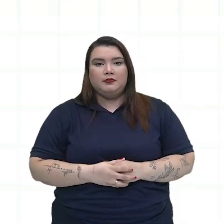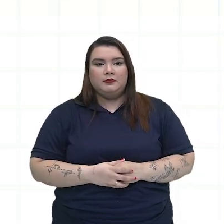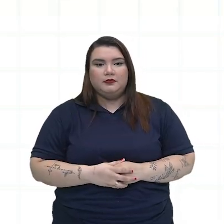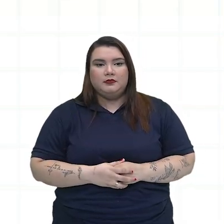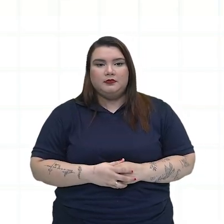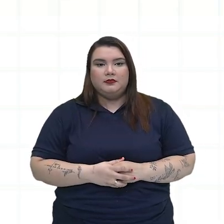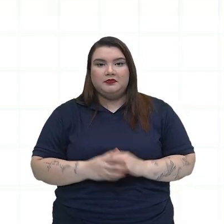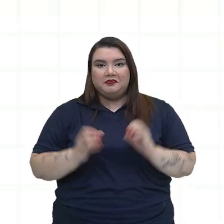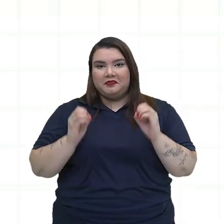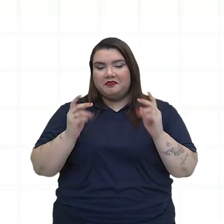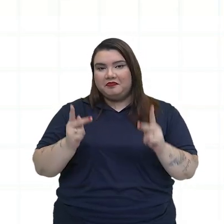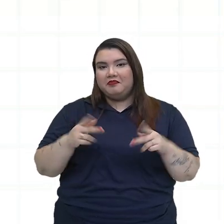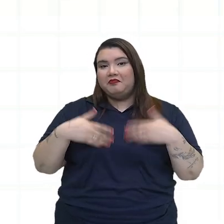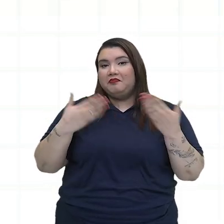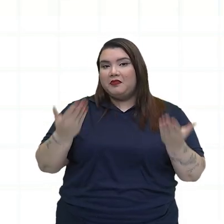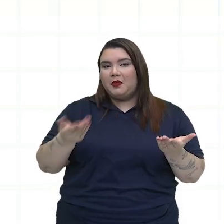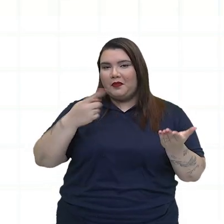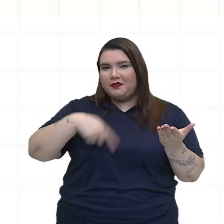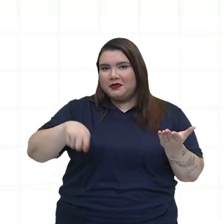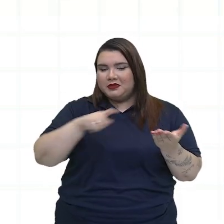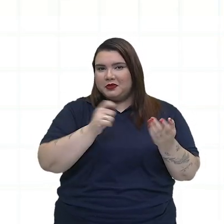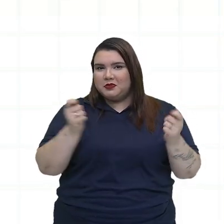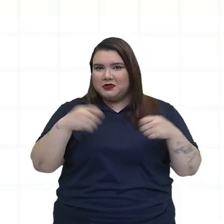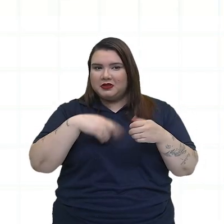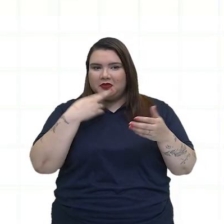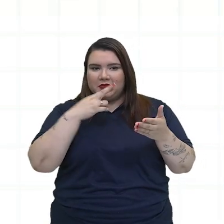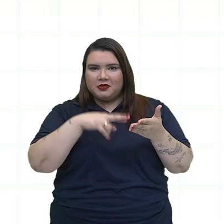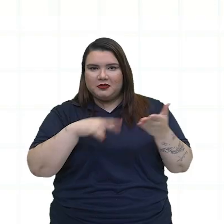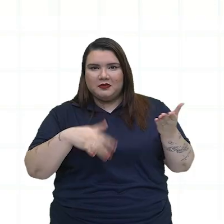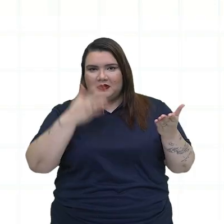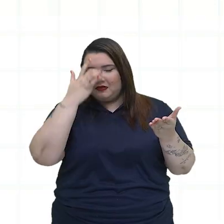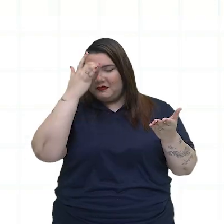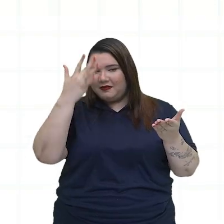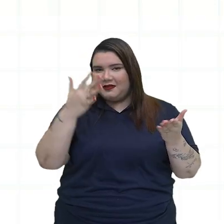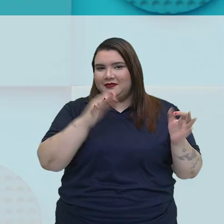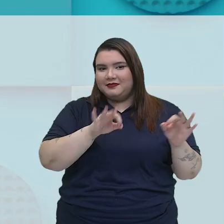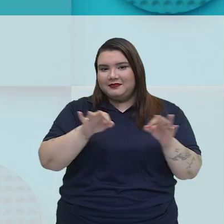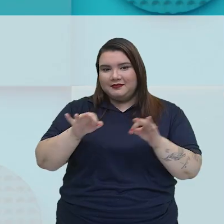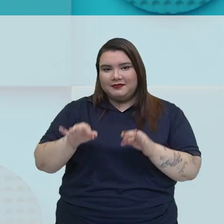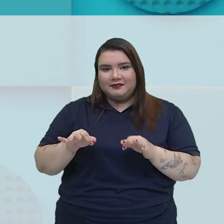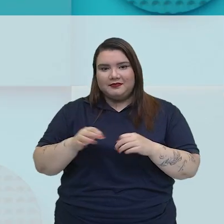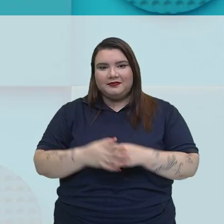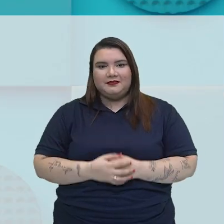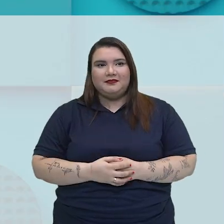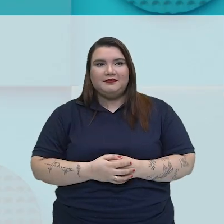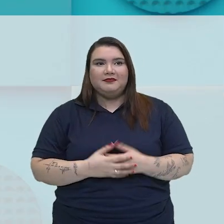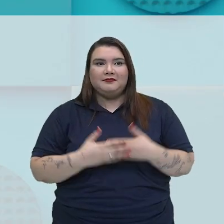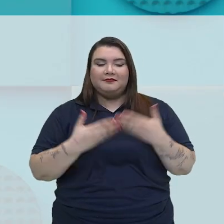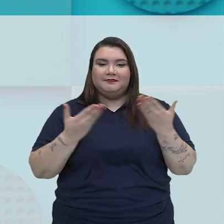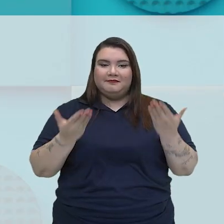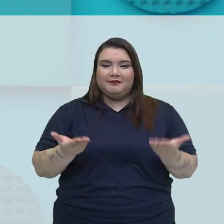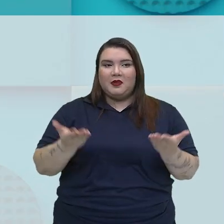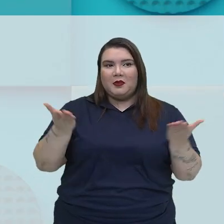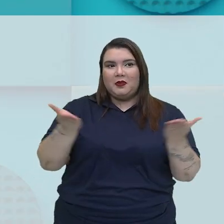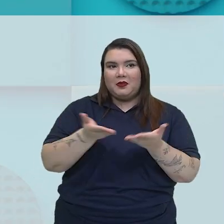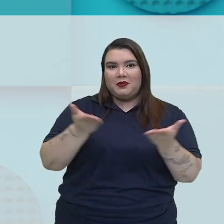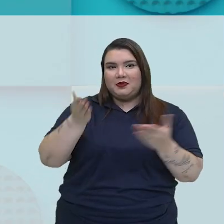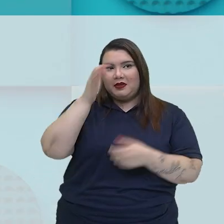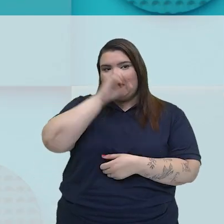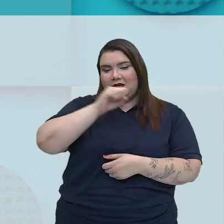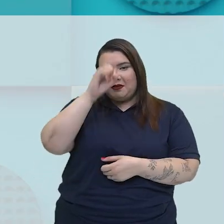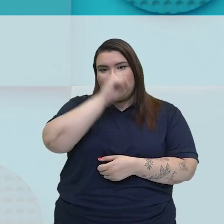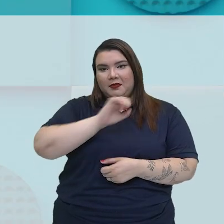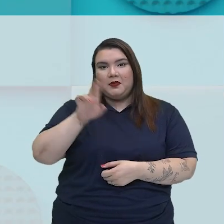E aí, acertaram, fizeram aí comigo. Bem fácil, né? E é isso, pessoal. Aprendemos